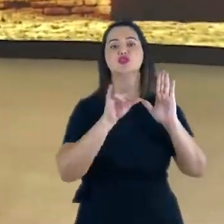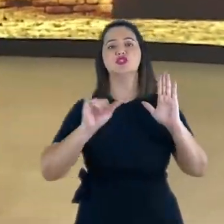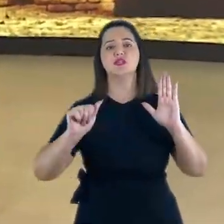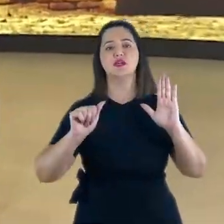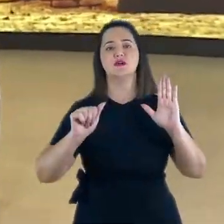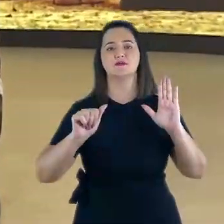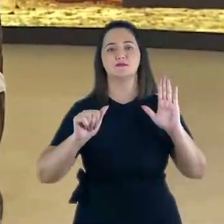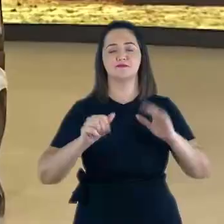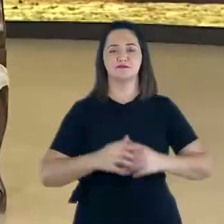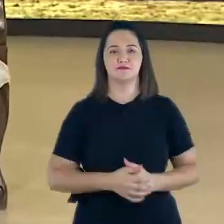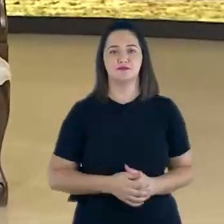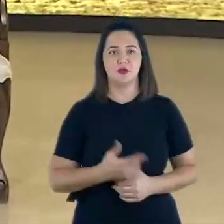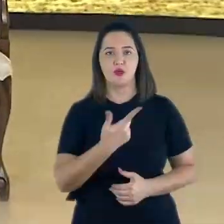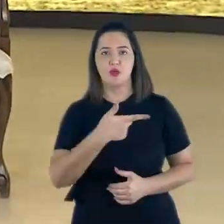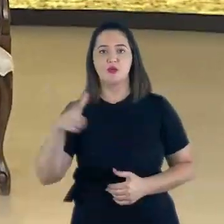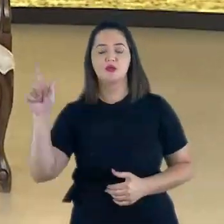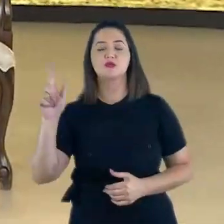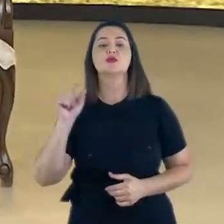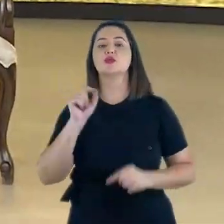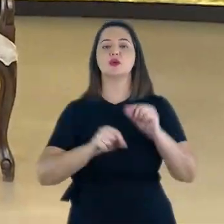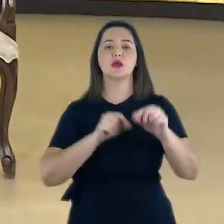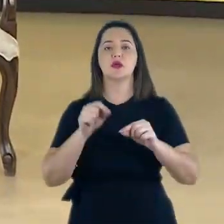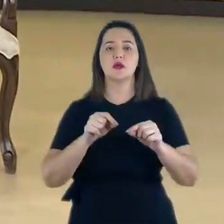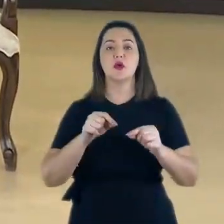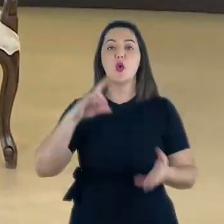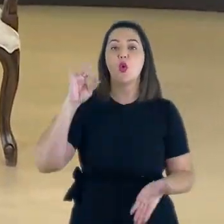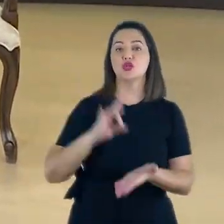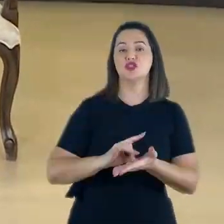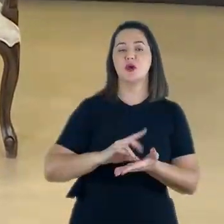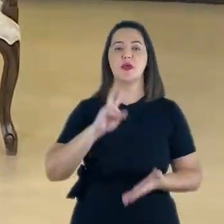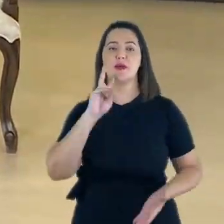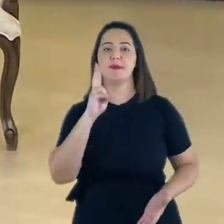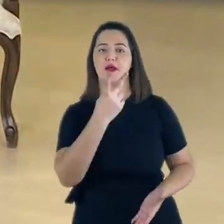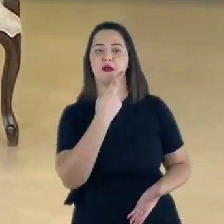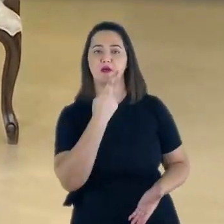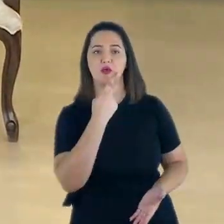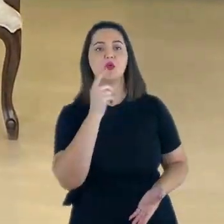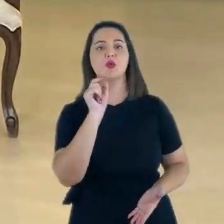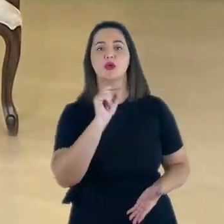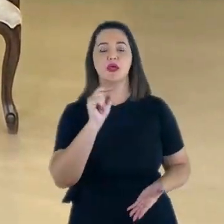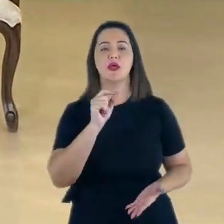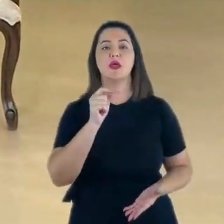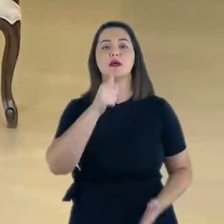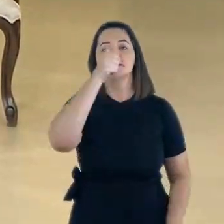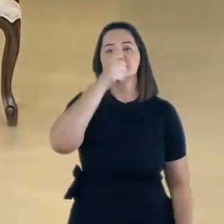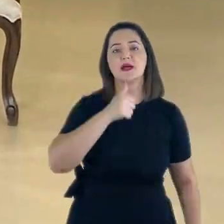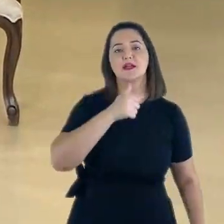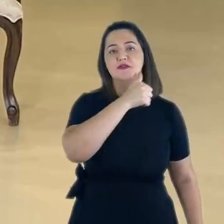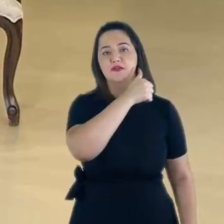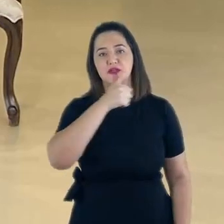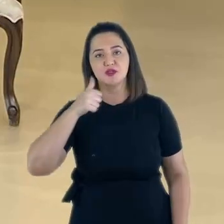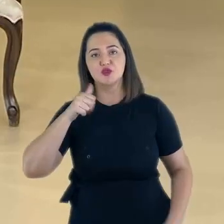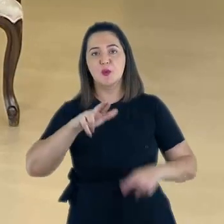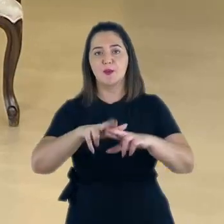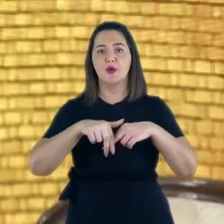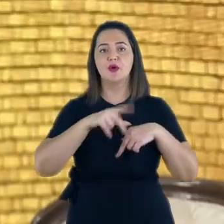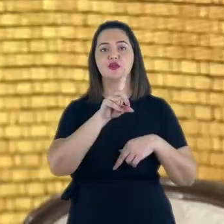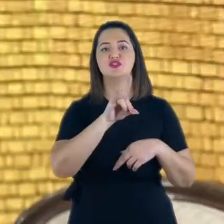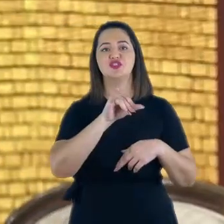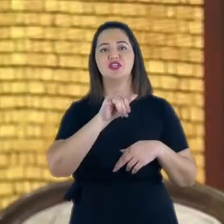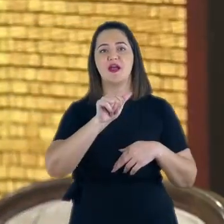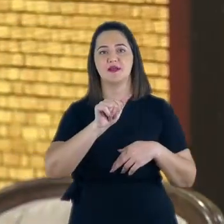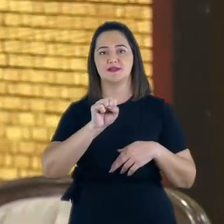20, verso 6, está no original hebraico como sendo um sacrifício dos dias.